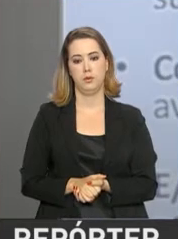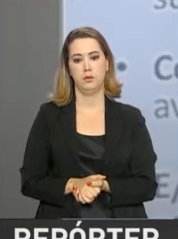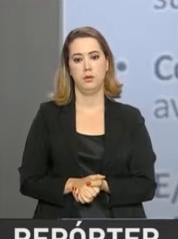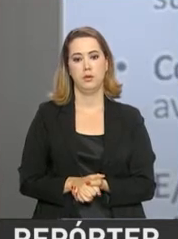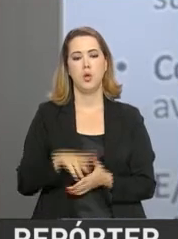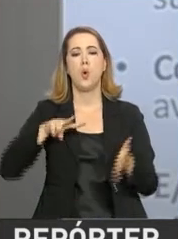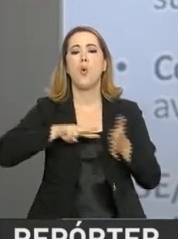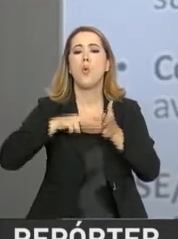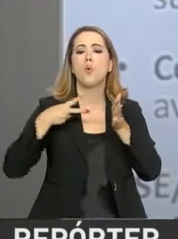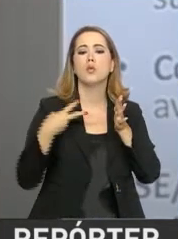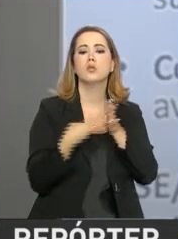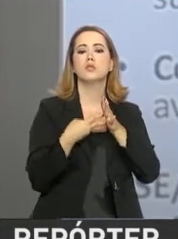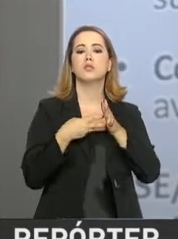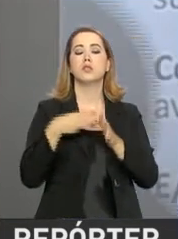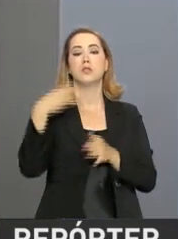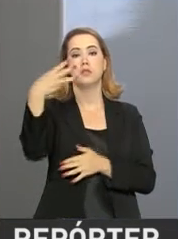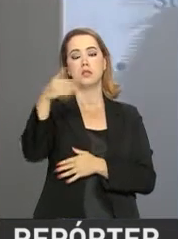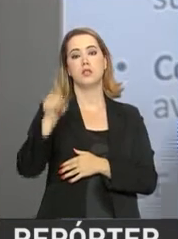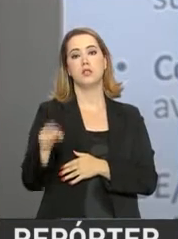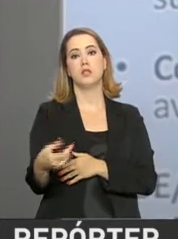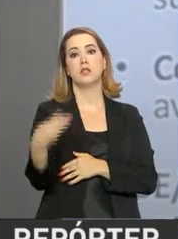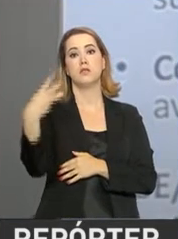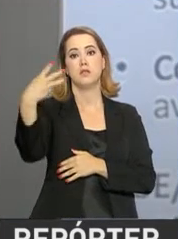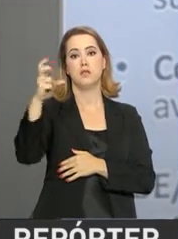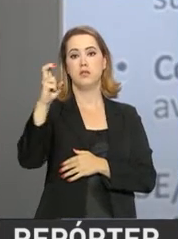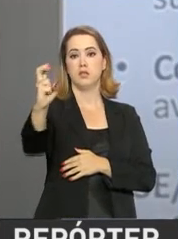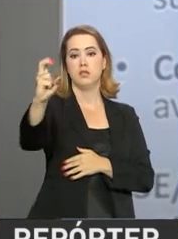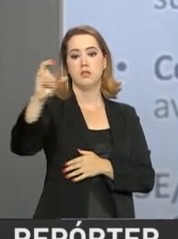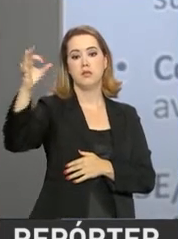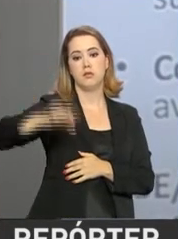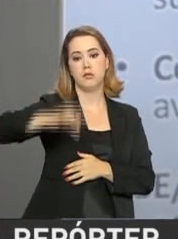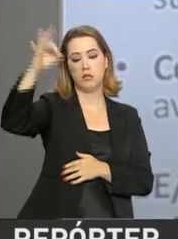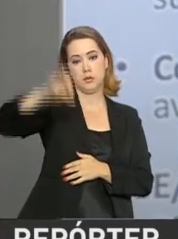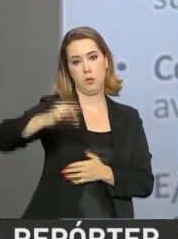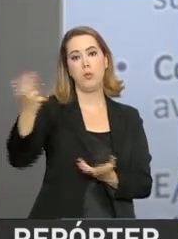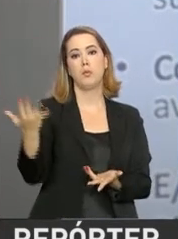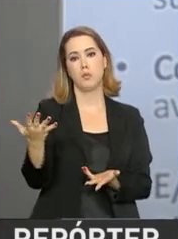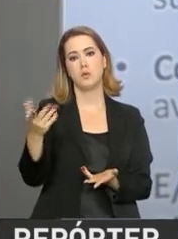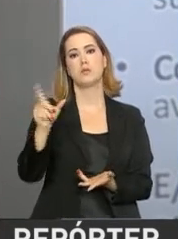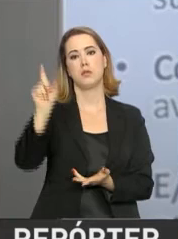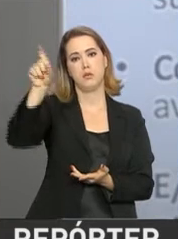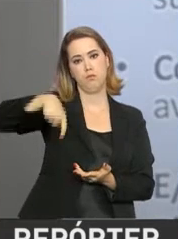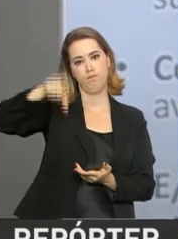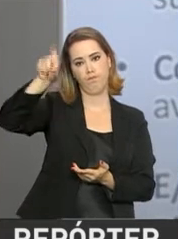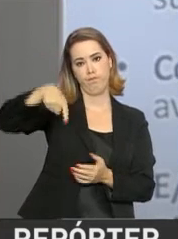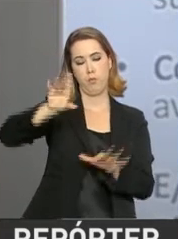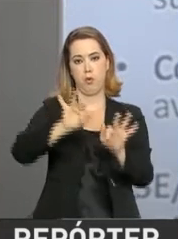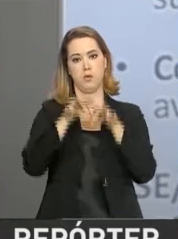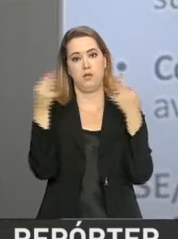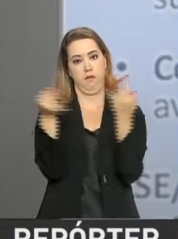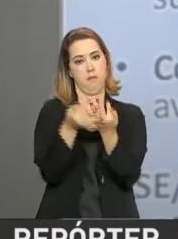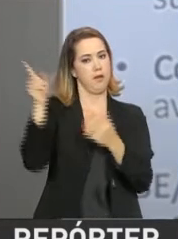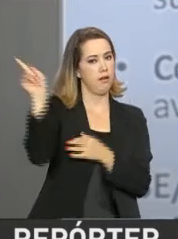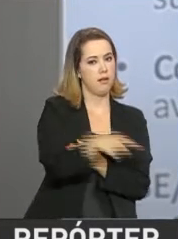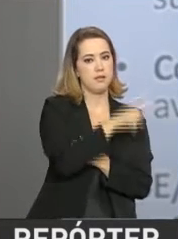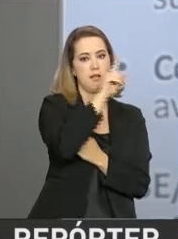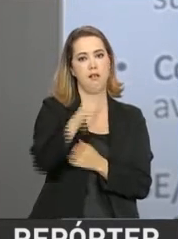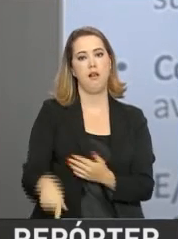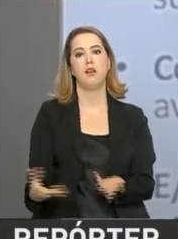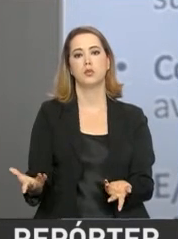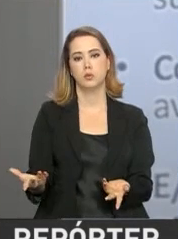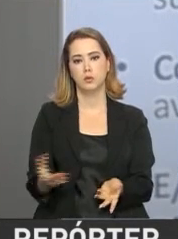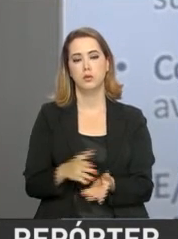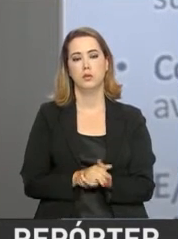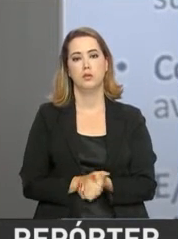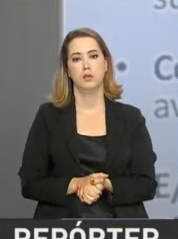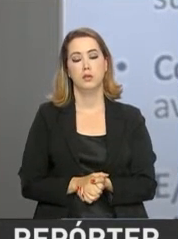isso significa 3,35 por cento da folha de pagamentos do bolsa-família 465 a 469 mil benefícios